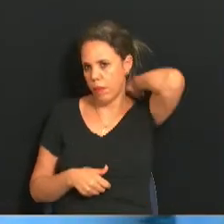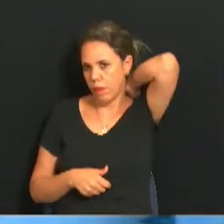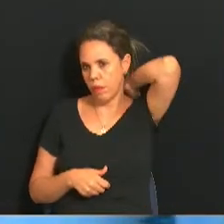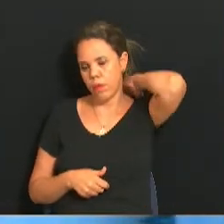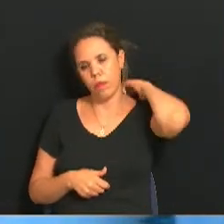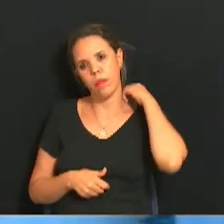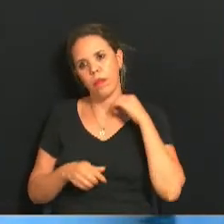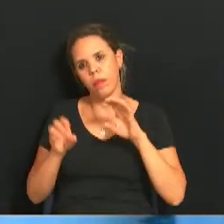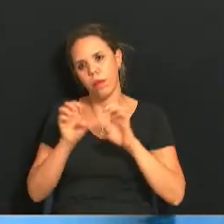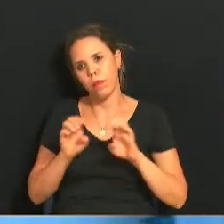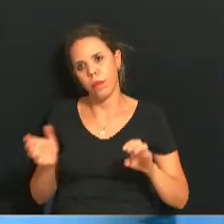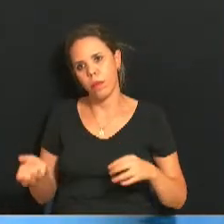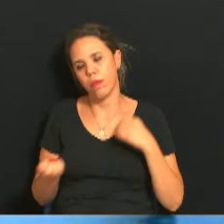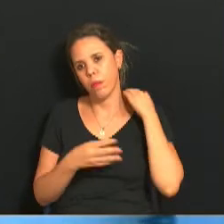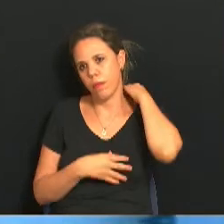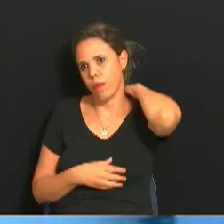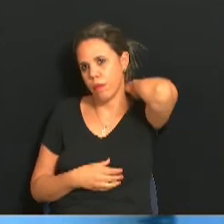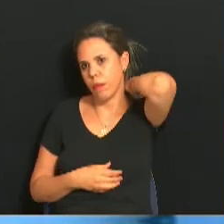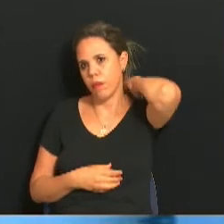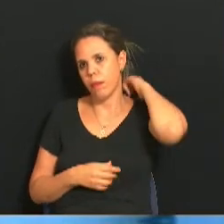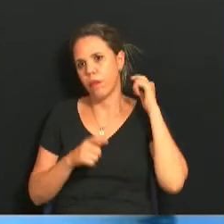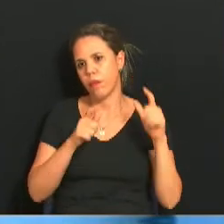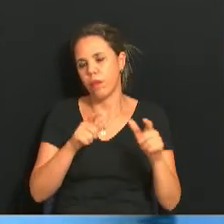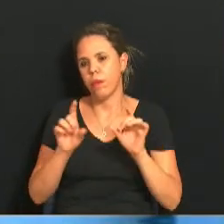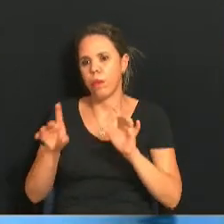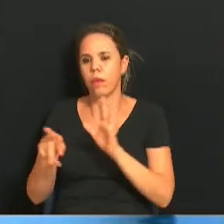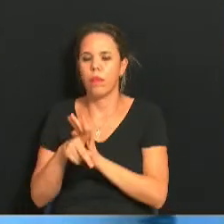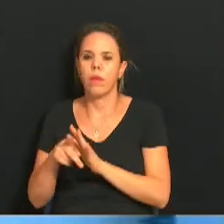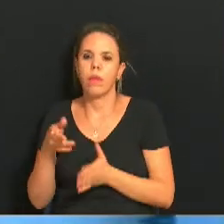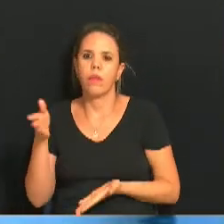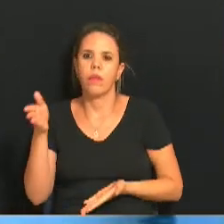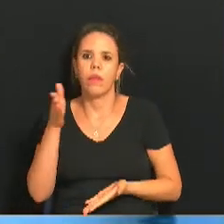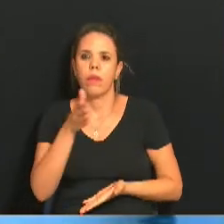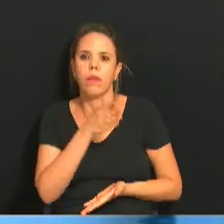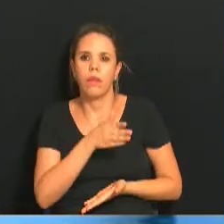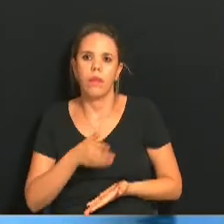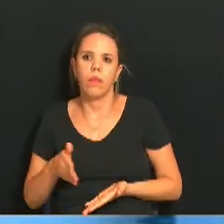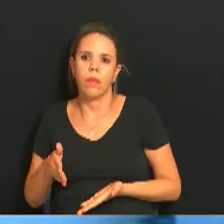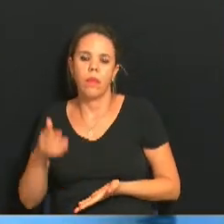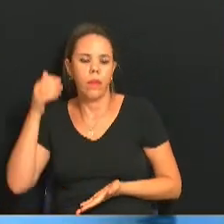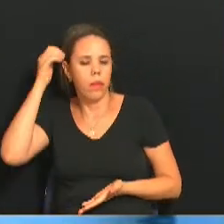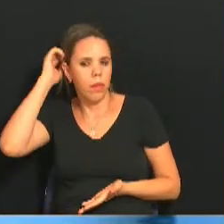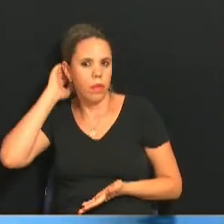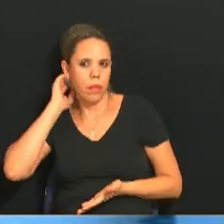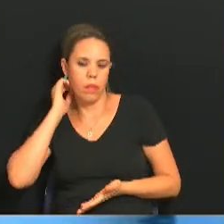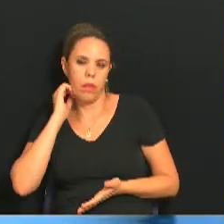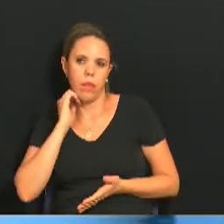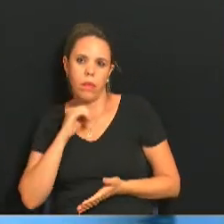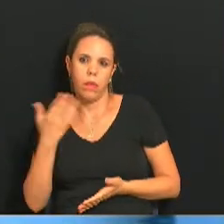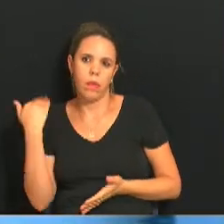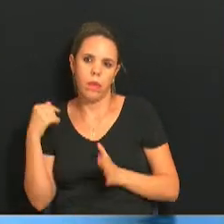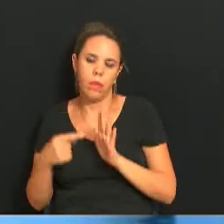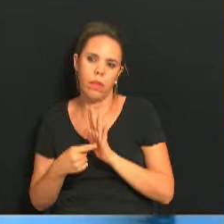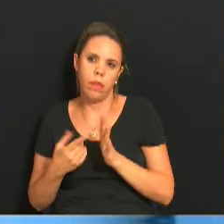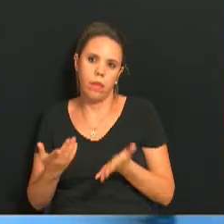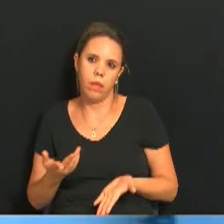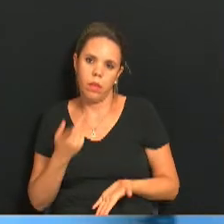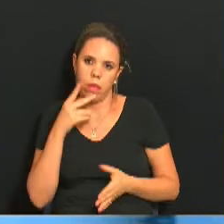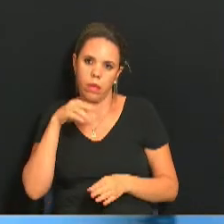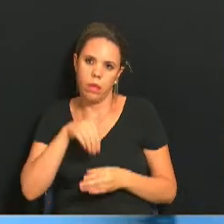modernas e que existem em áreas bastantes específicas área do pastor e área de formação e passou mais antiga